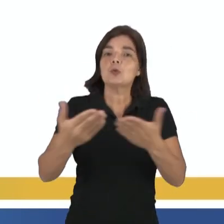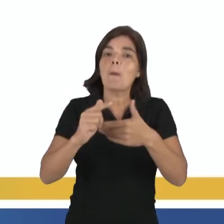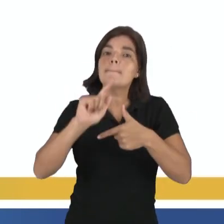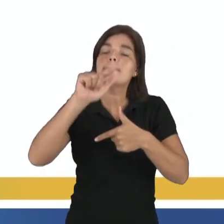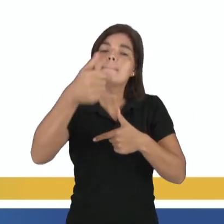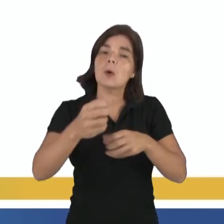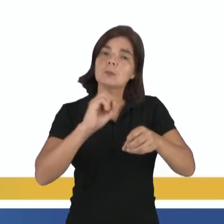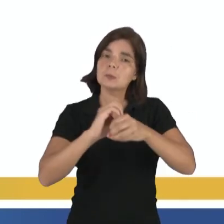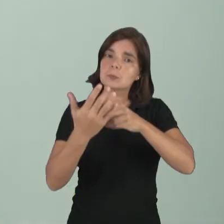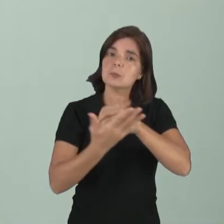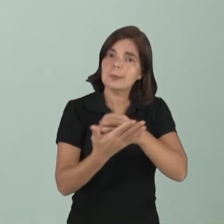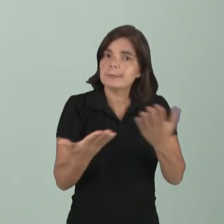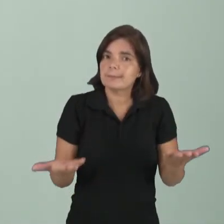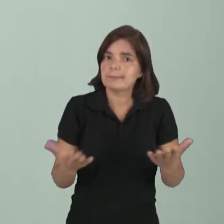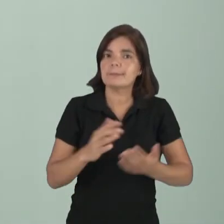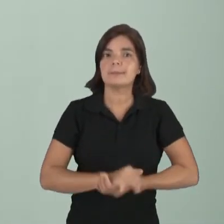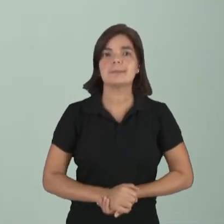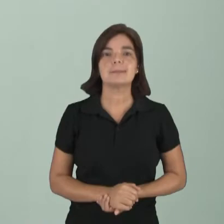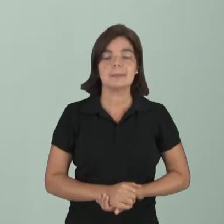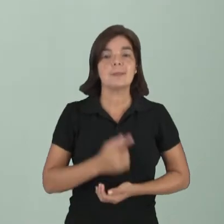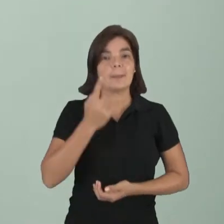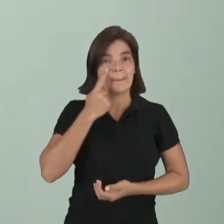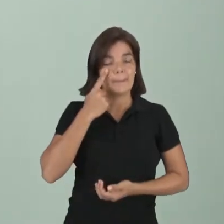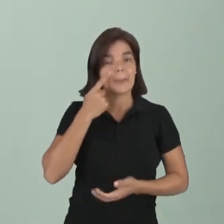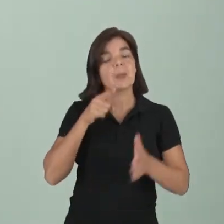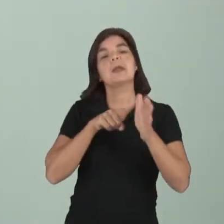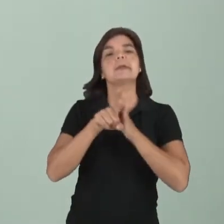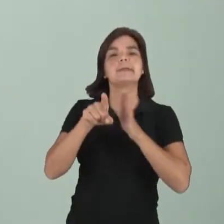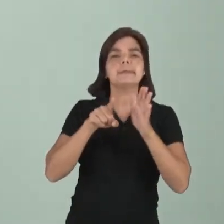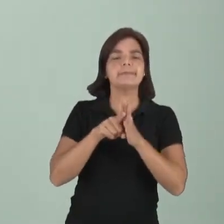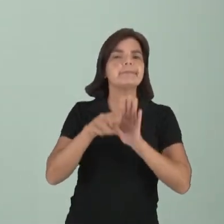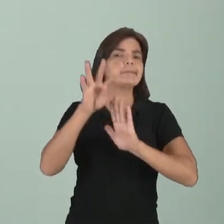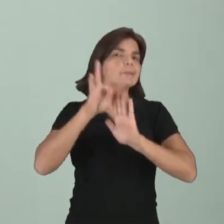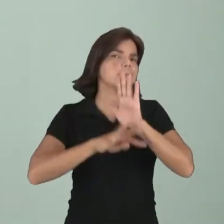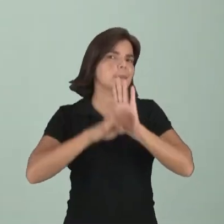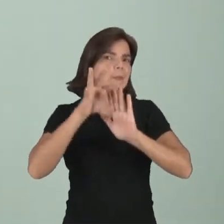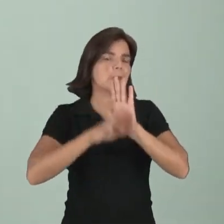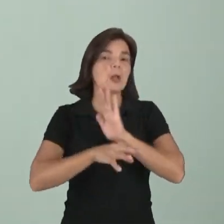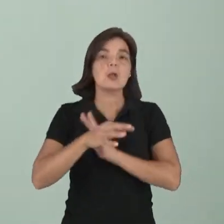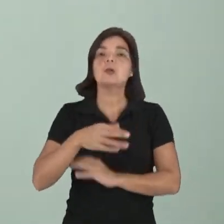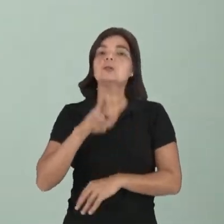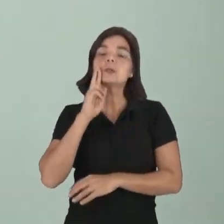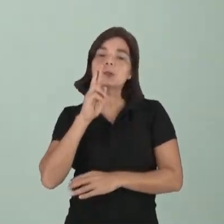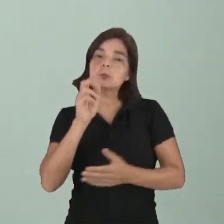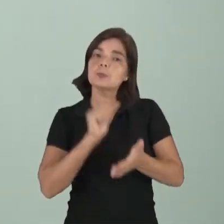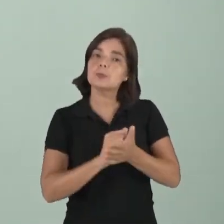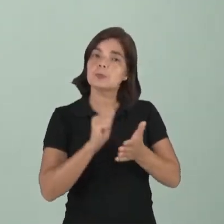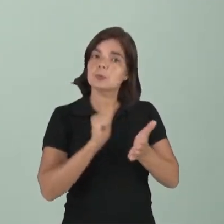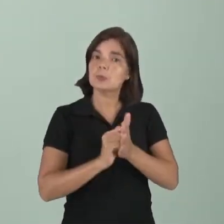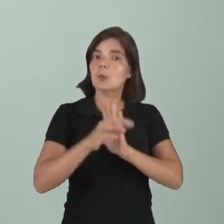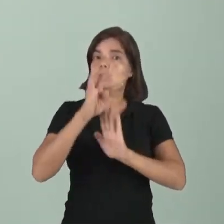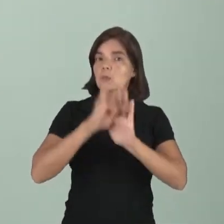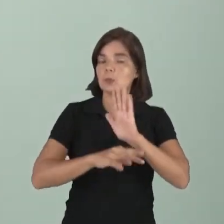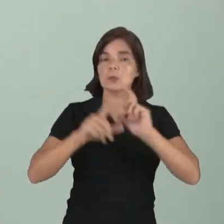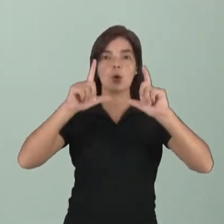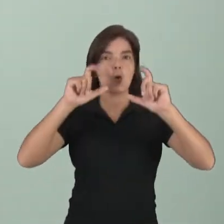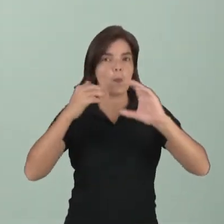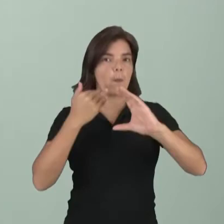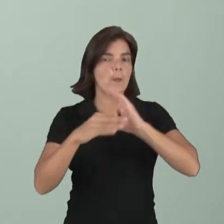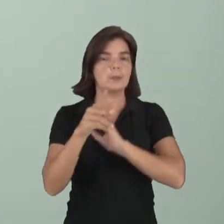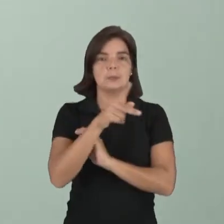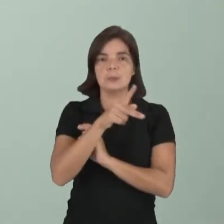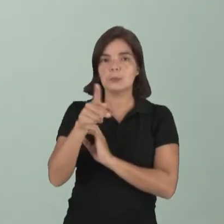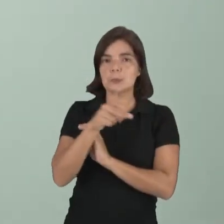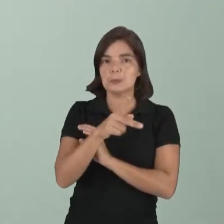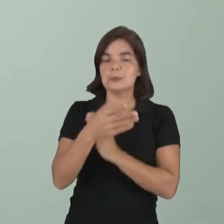dias pós-coronavírus. Então, baseado nessa questão, nesse texto, façam um comentário, um texto, tirem foto e enviem para